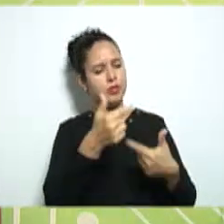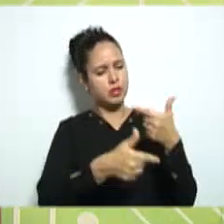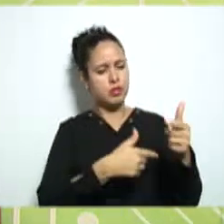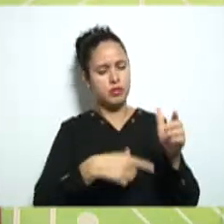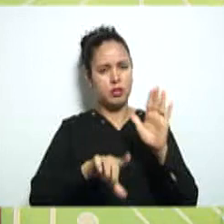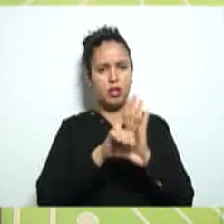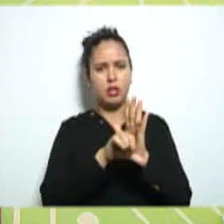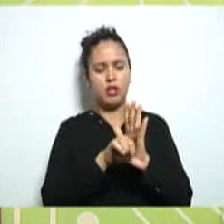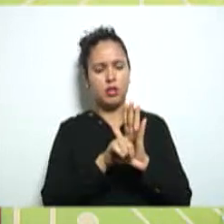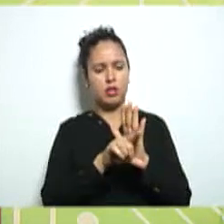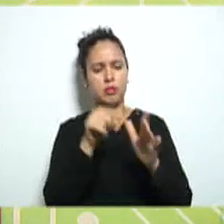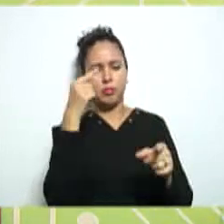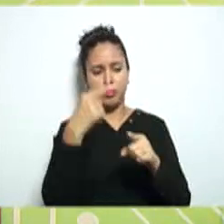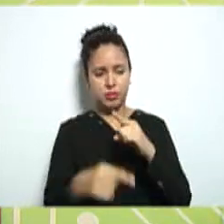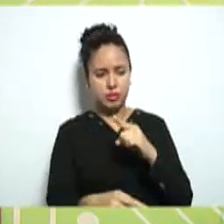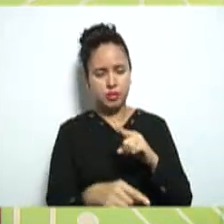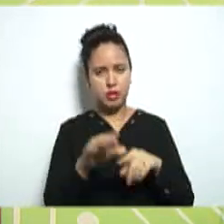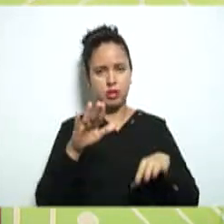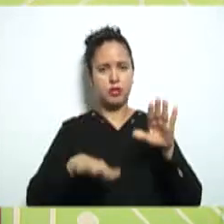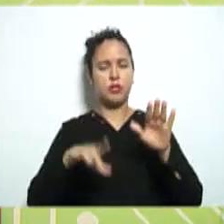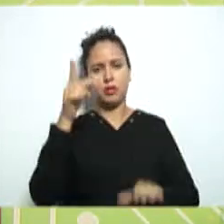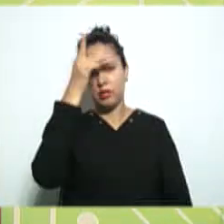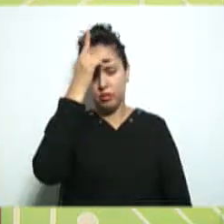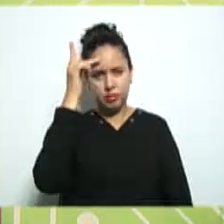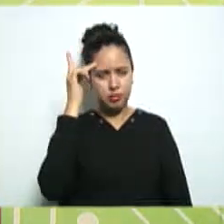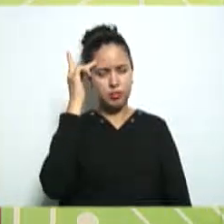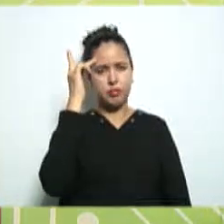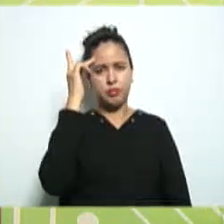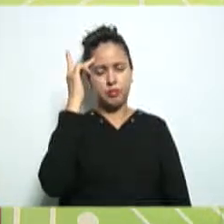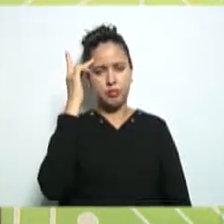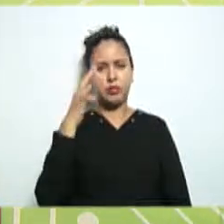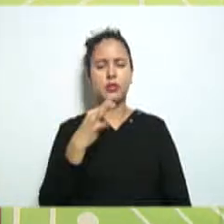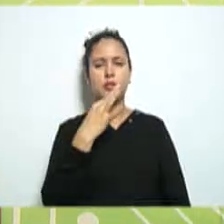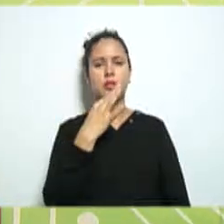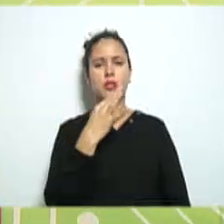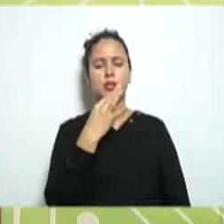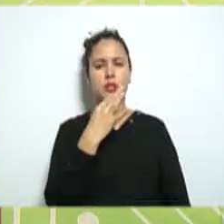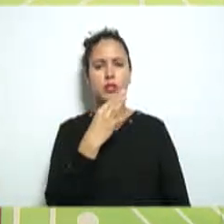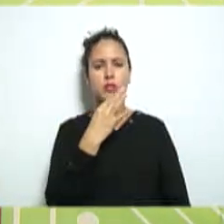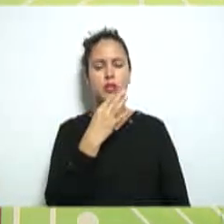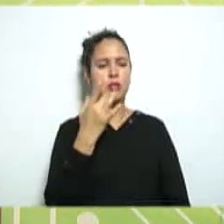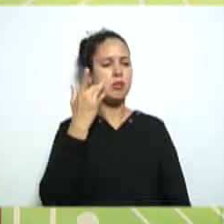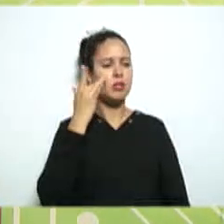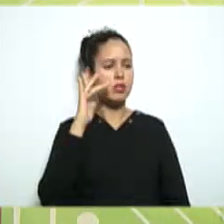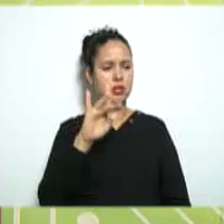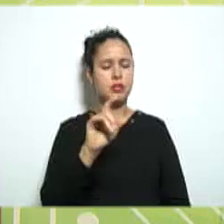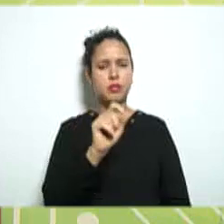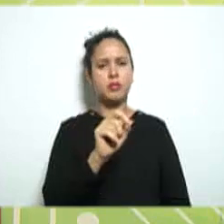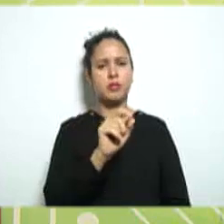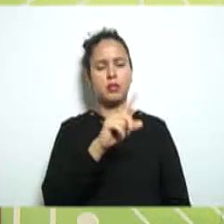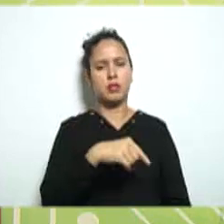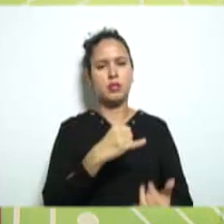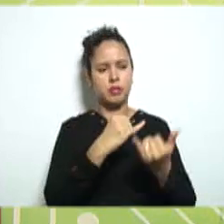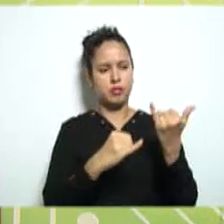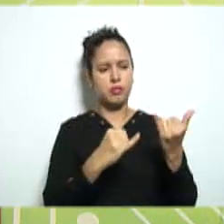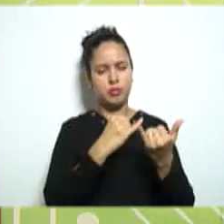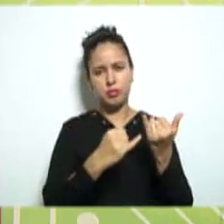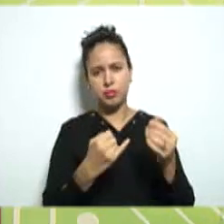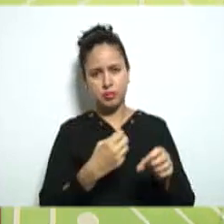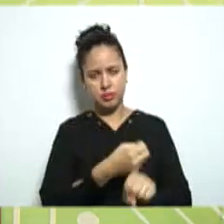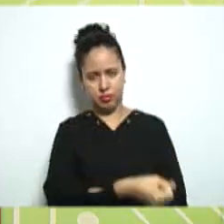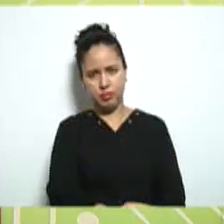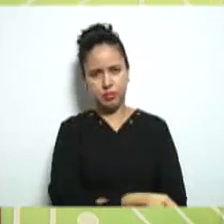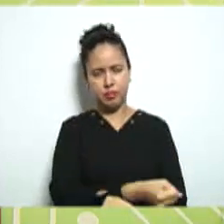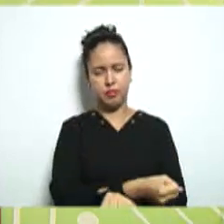correta. Muitas vezes as pessoas, elas têm um desconhecimento tão grande que elas nem sabiam que aquela era uma situação análoga à